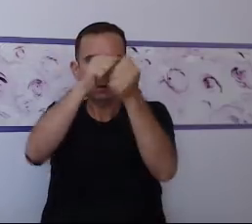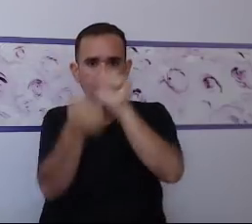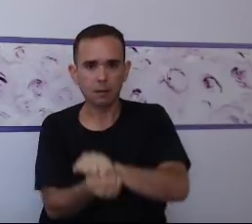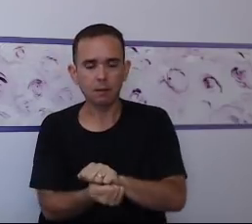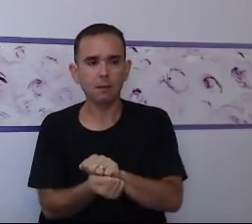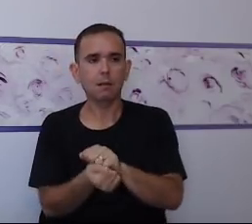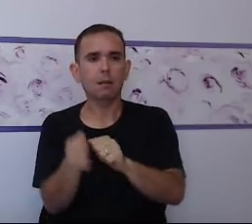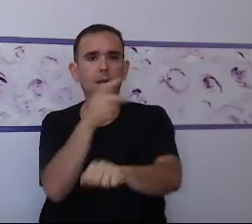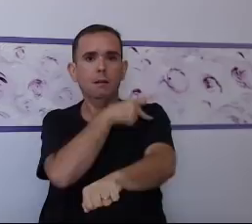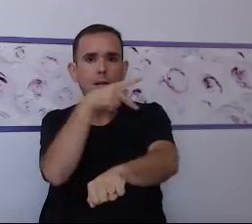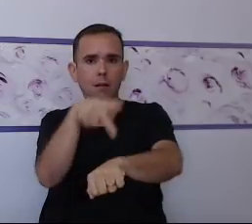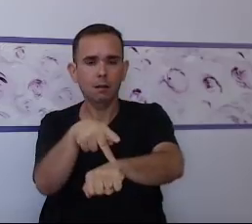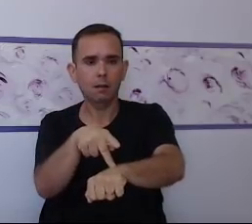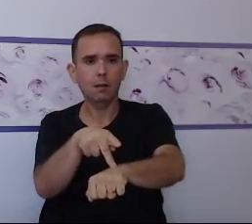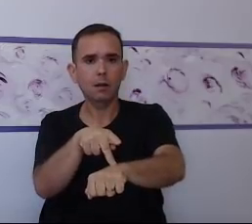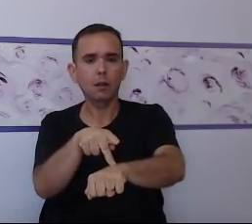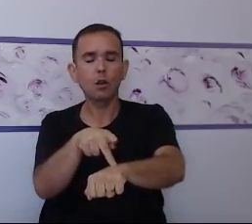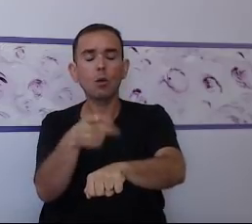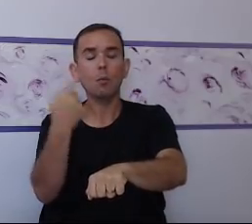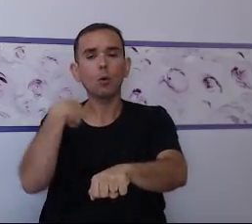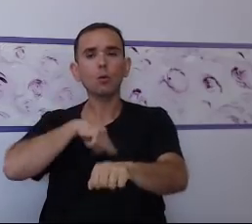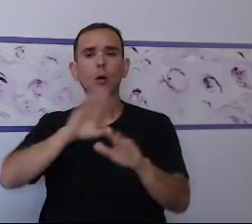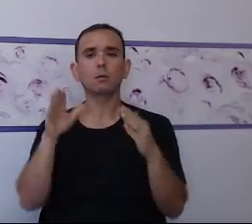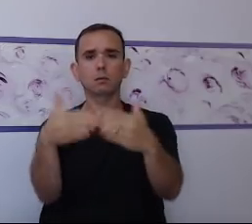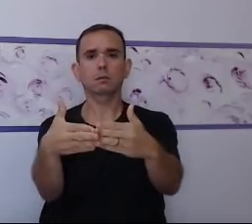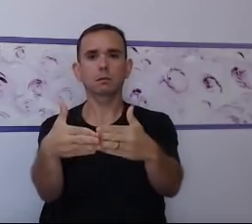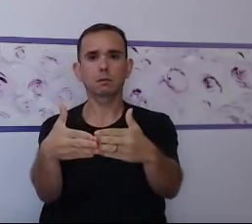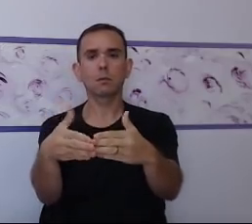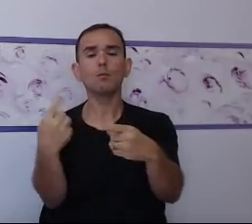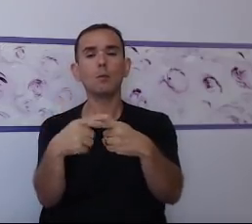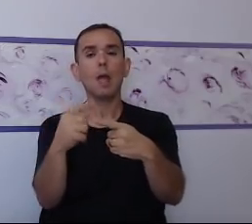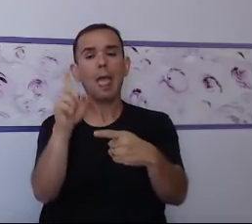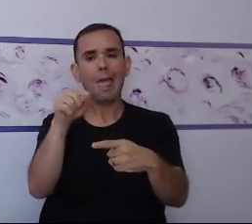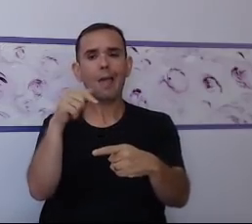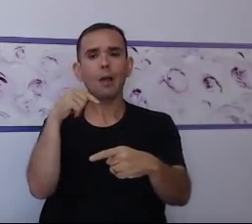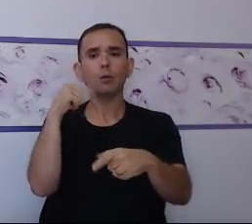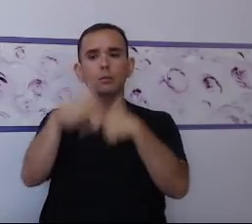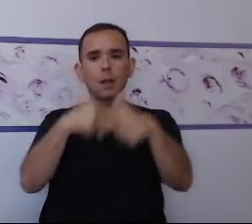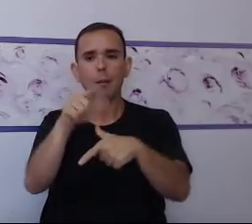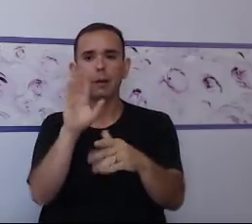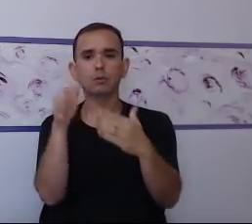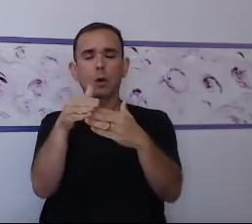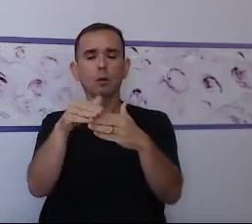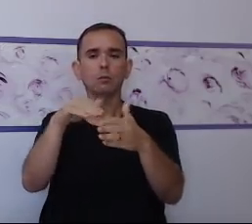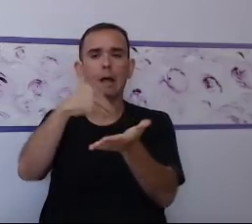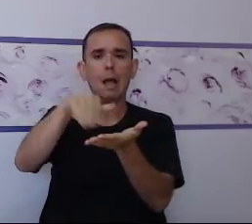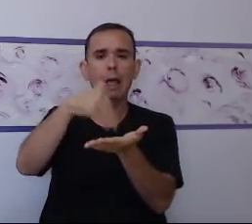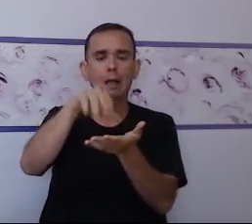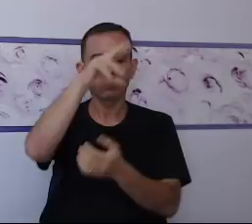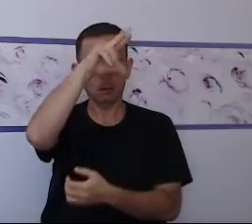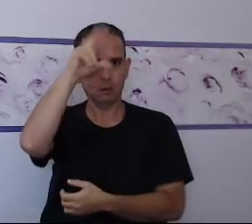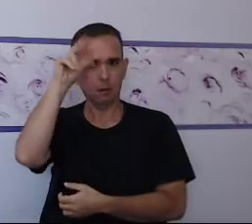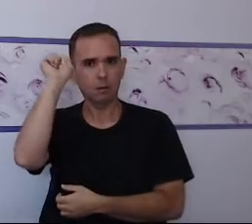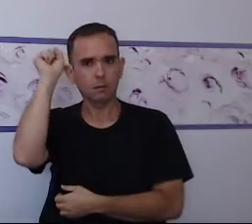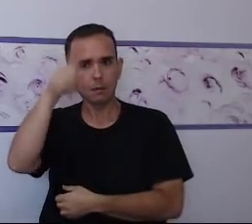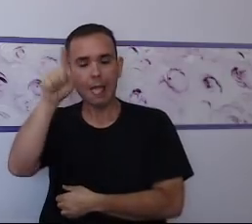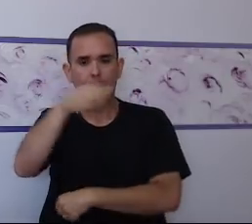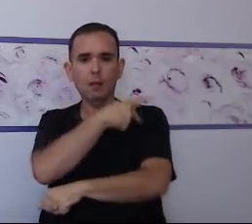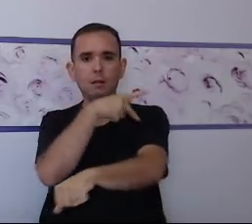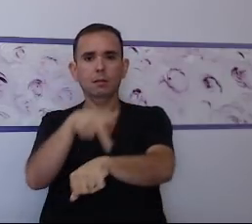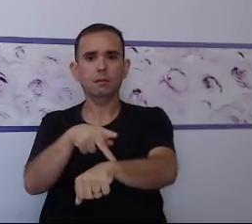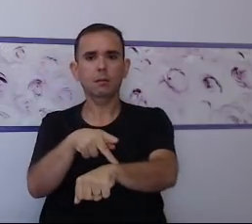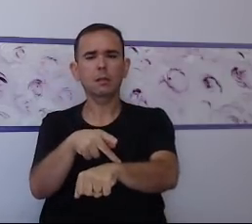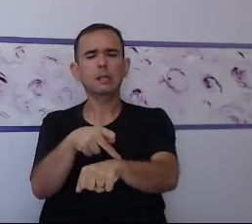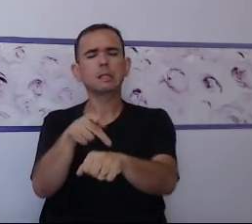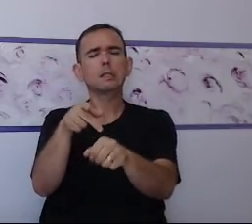adequações, trazendo para o nosso pedagógico. Porque o nosso trabalho na rede municipal, ele é pedagógico. Então, nós trabalhamos com